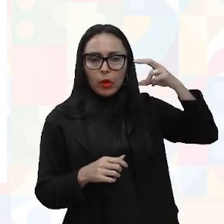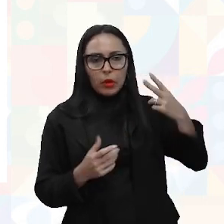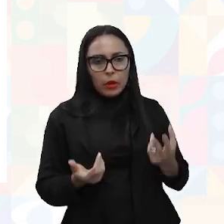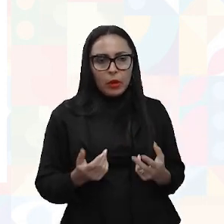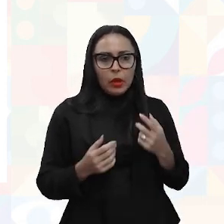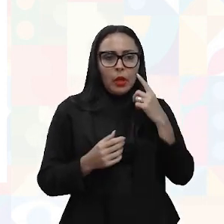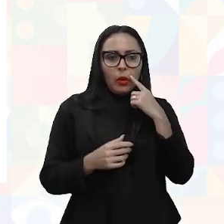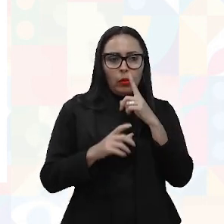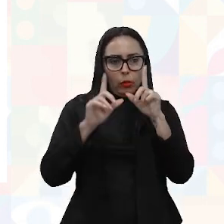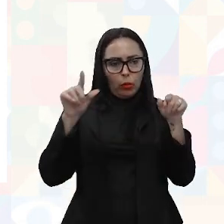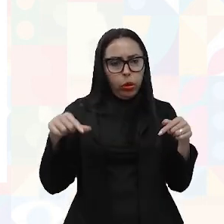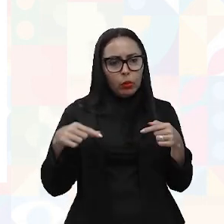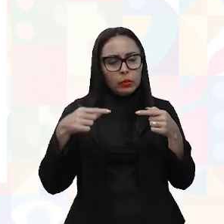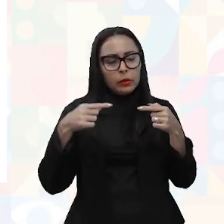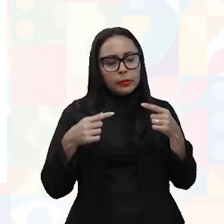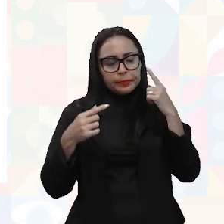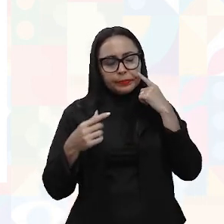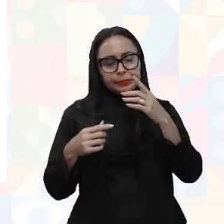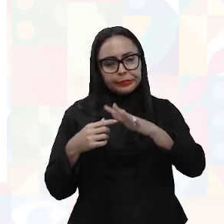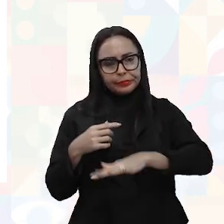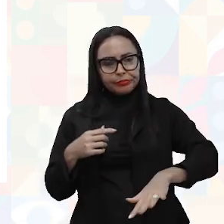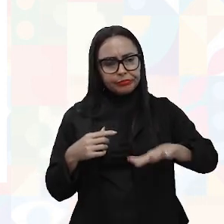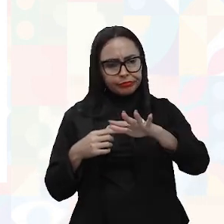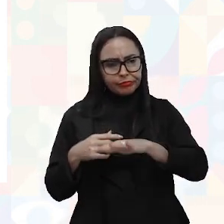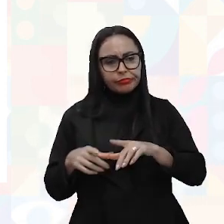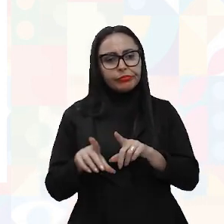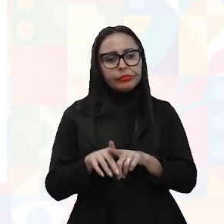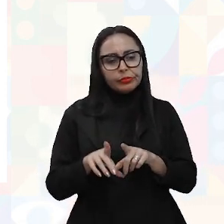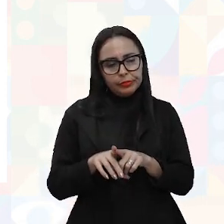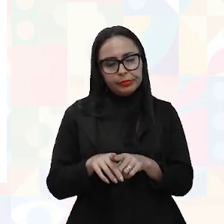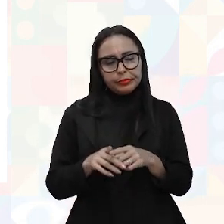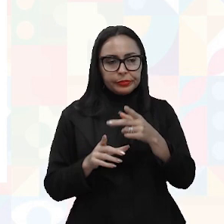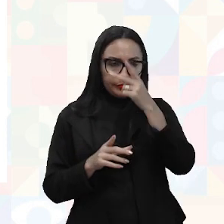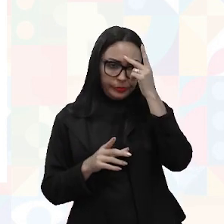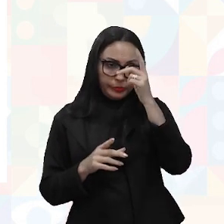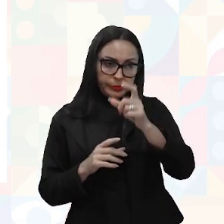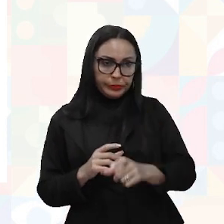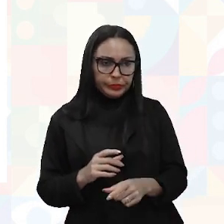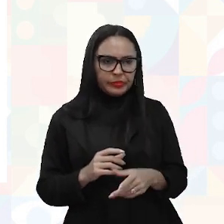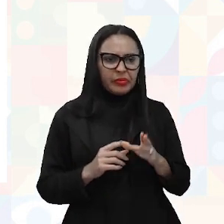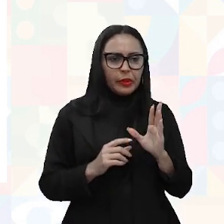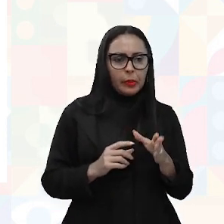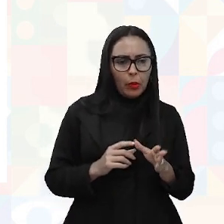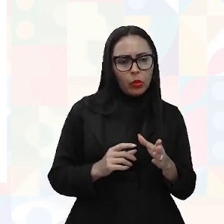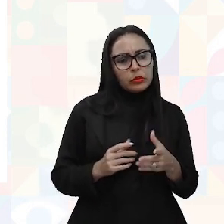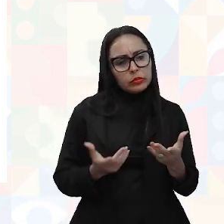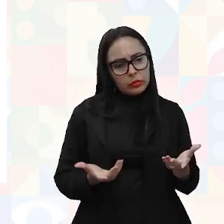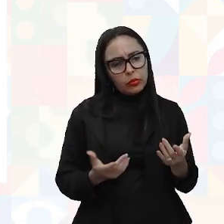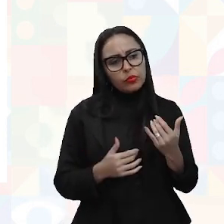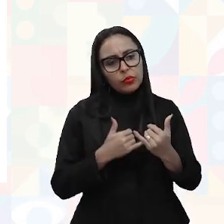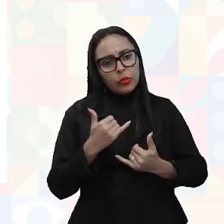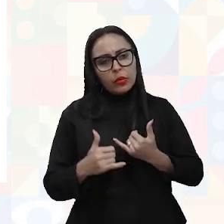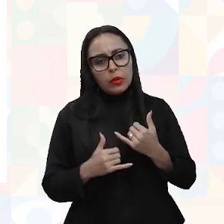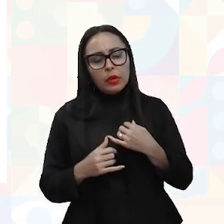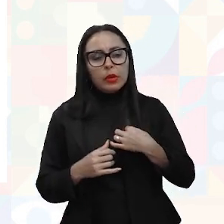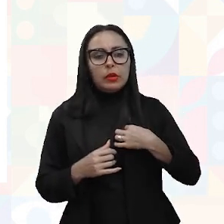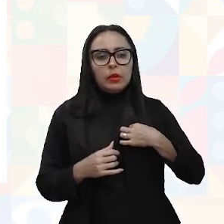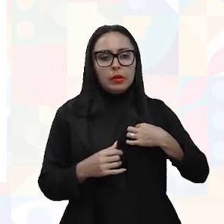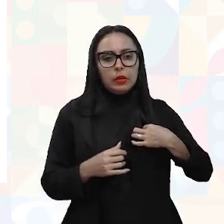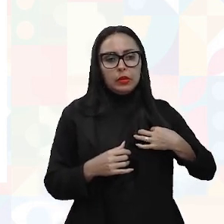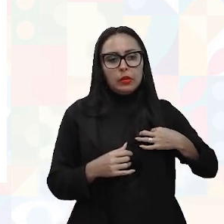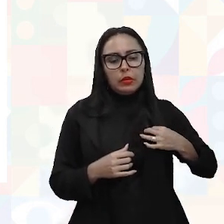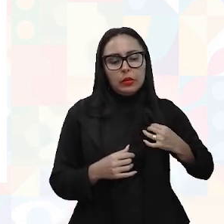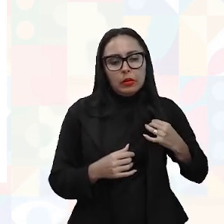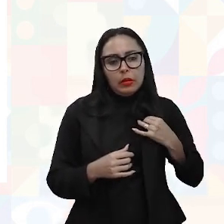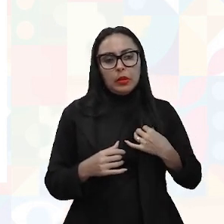havendo uma competição, havendo regras, competição, havendo competidores, já pode virar um jogo. O jogo de carro eu trago mais para